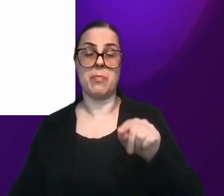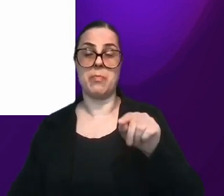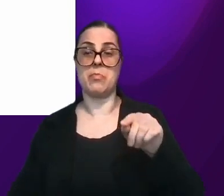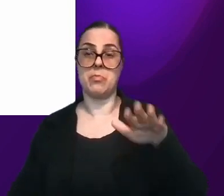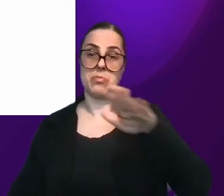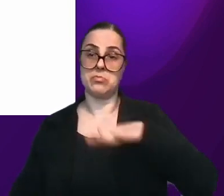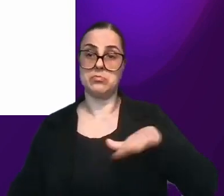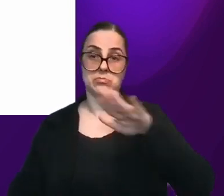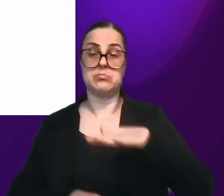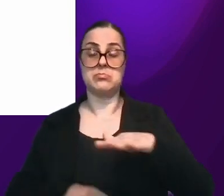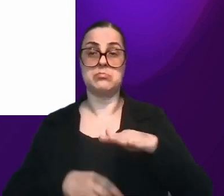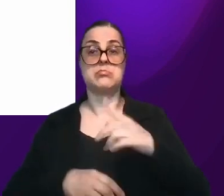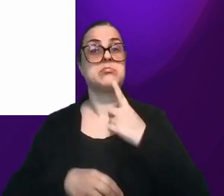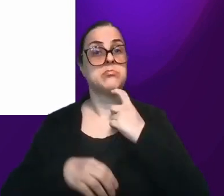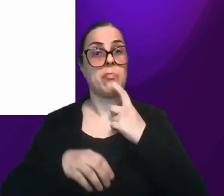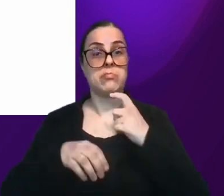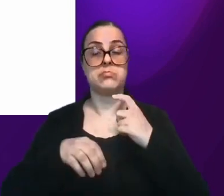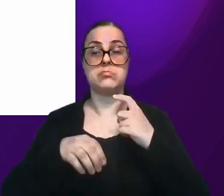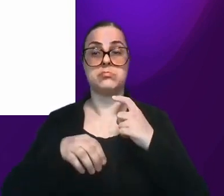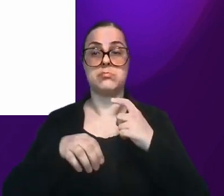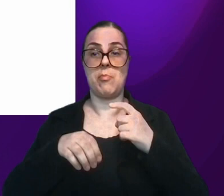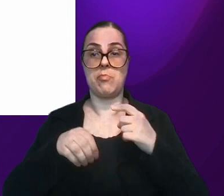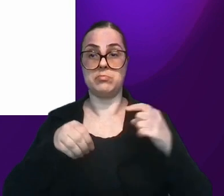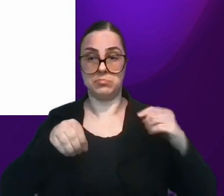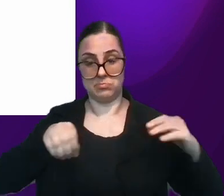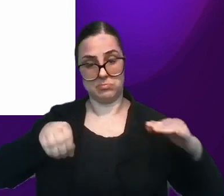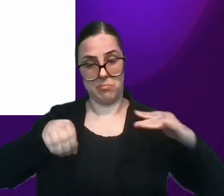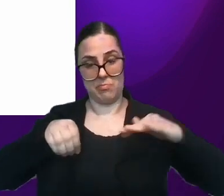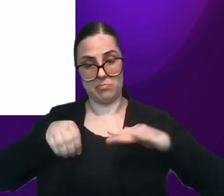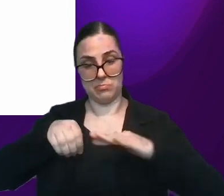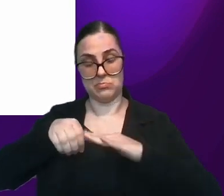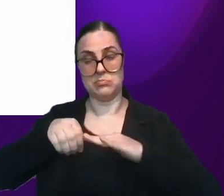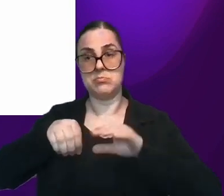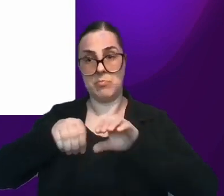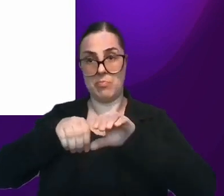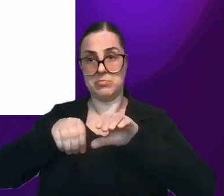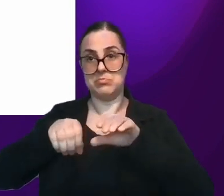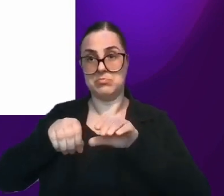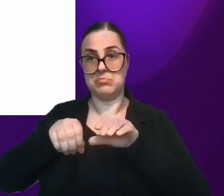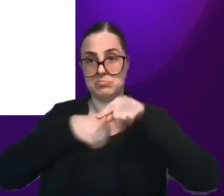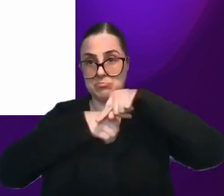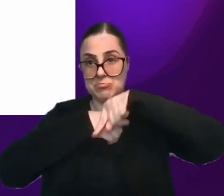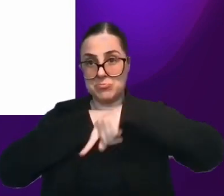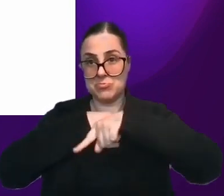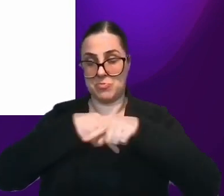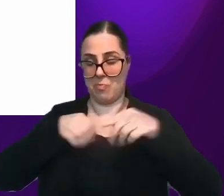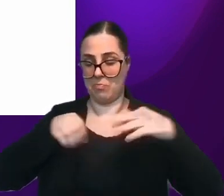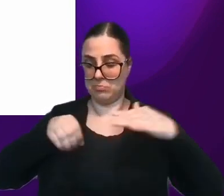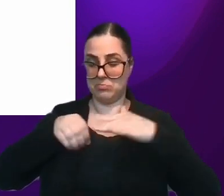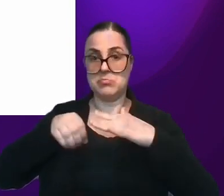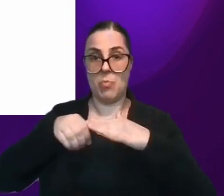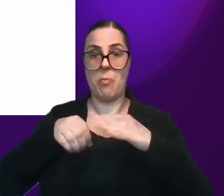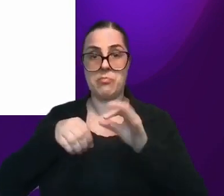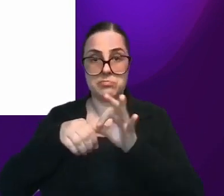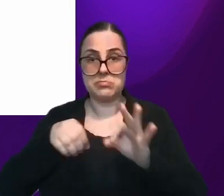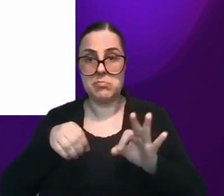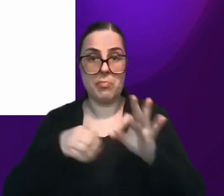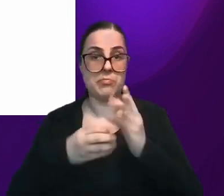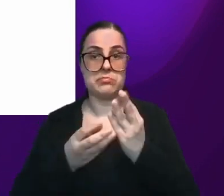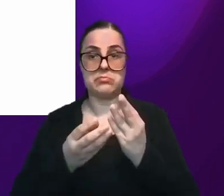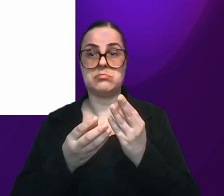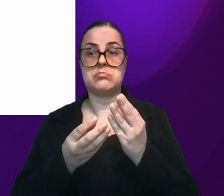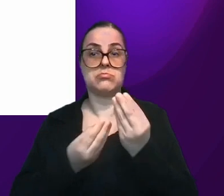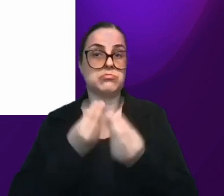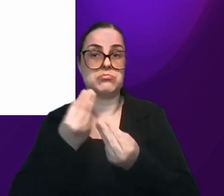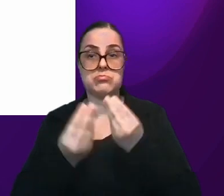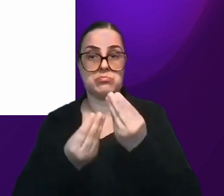utilizado ao longo de décadas em bancos de sangue, ou seja, nós não temos uma novidade, né? O citrato ele já